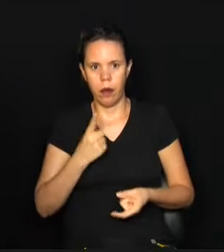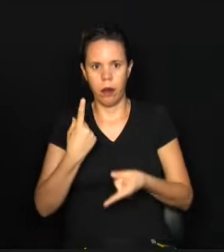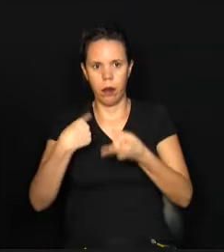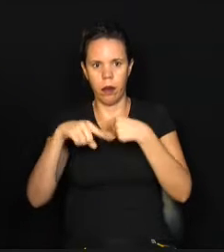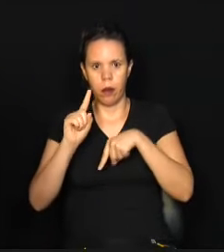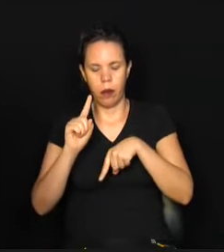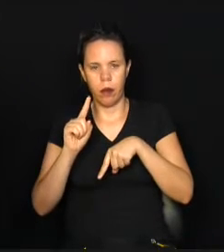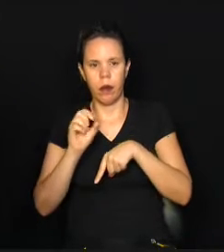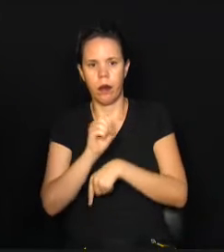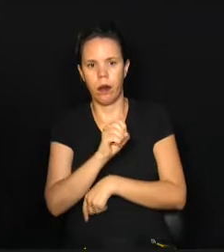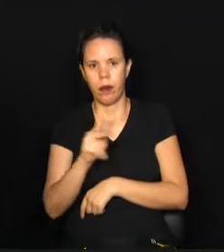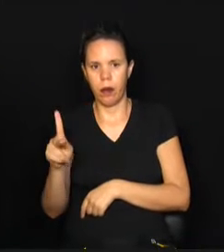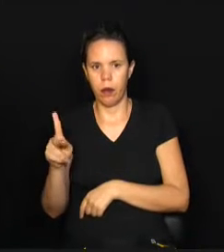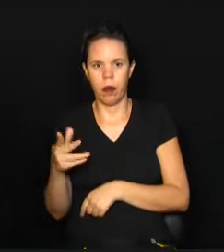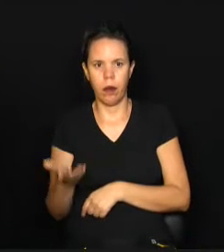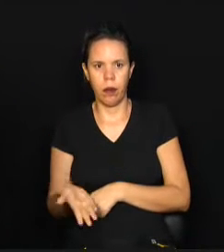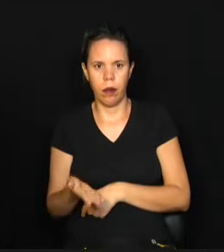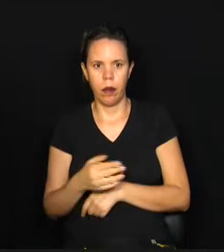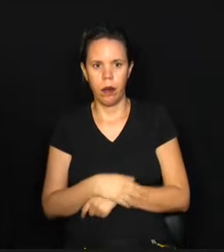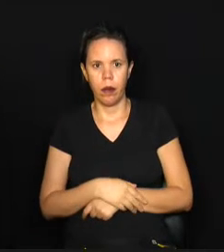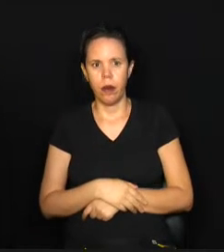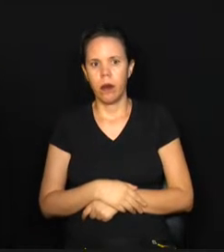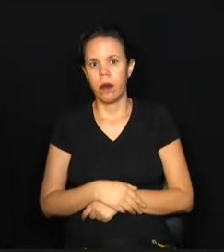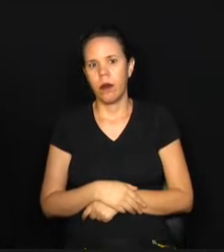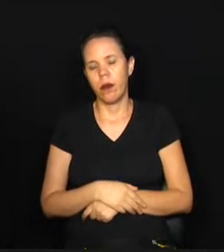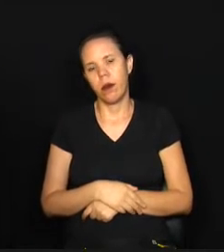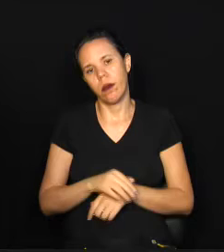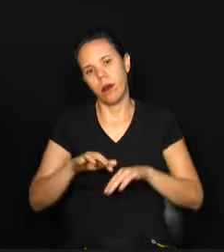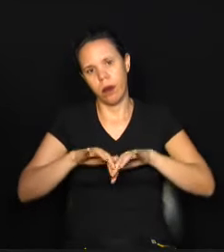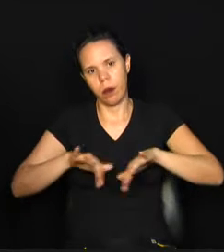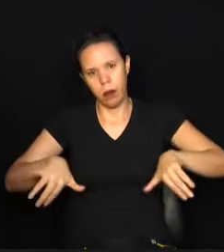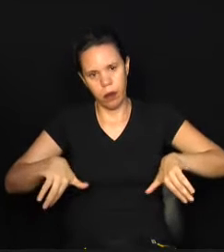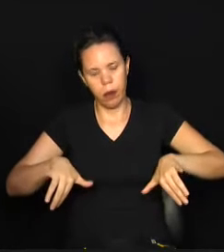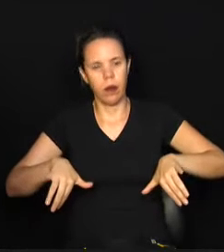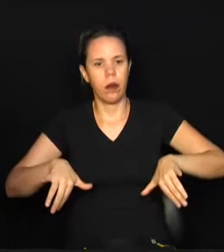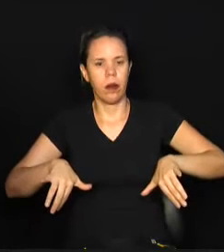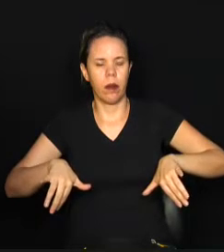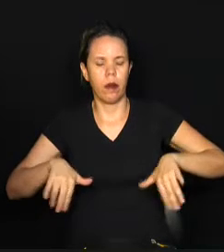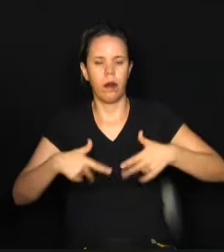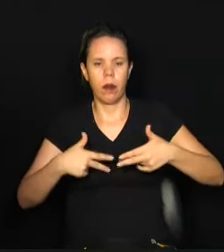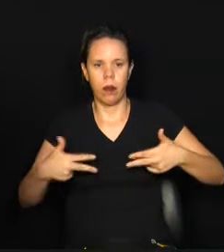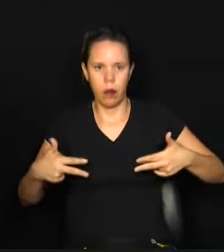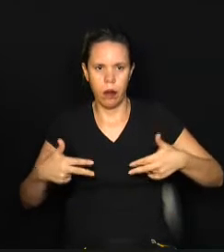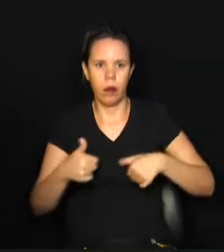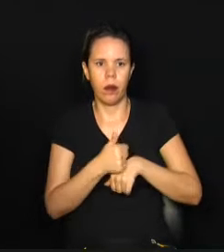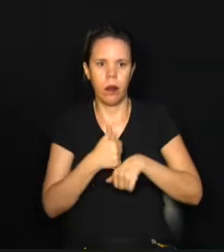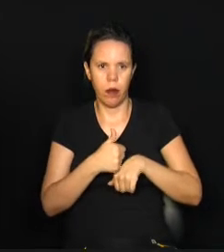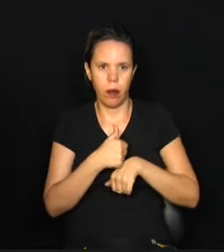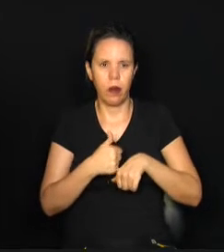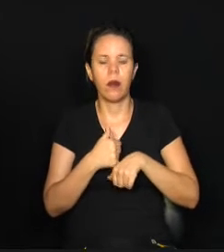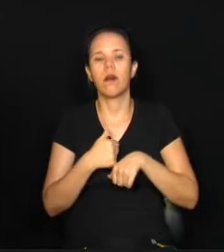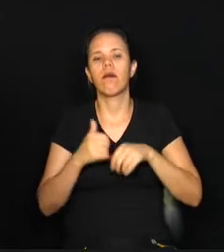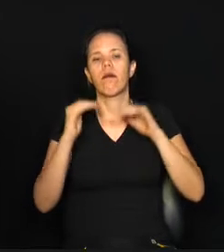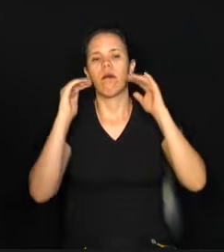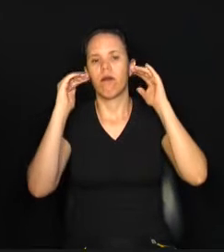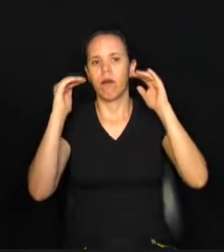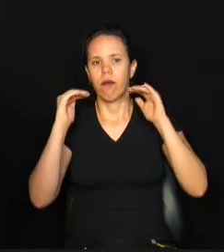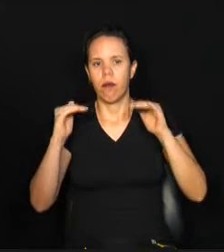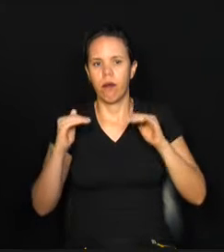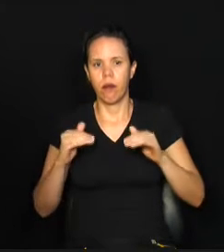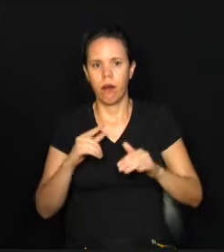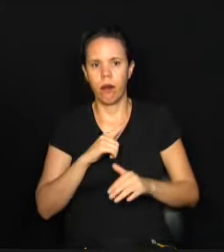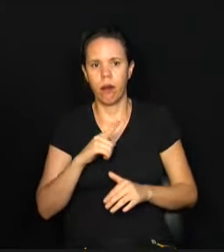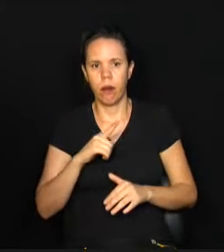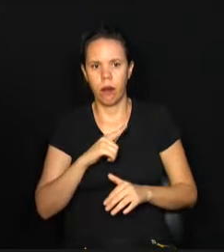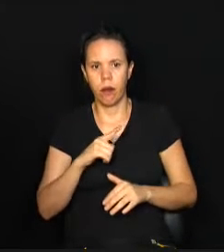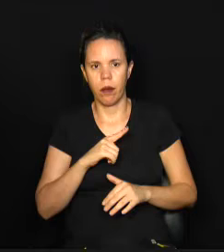A optometria, né, ela está se dividindo em várias situações de classificações, né, como tem os